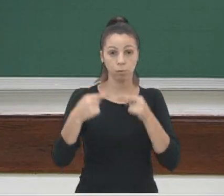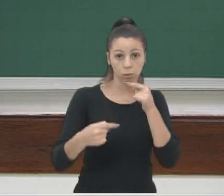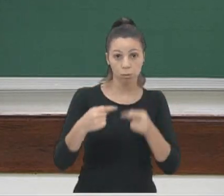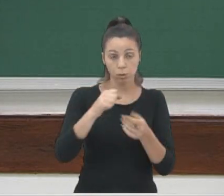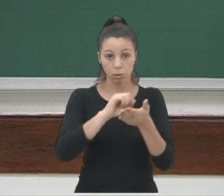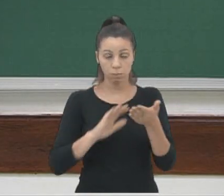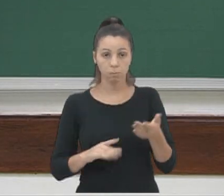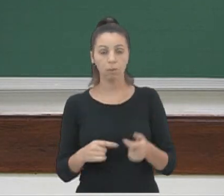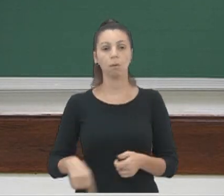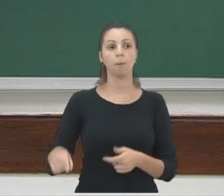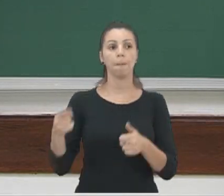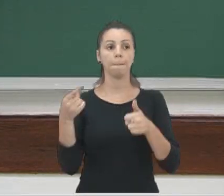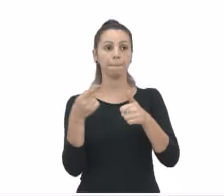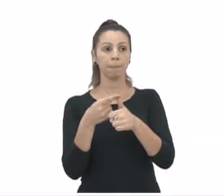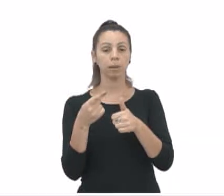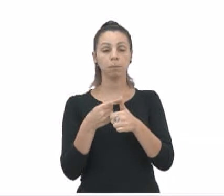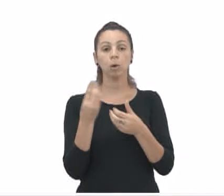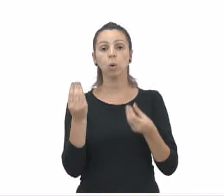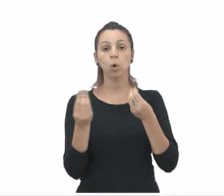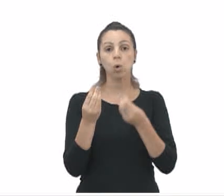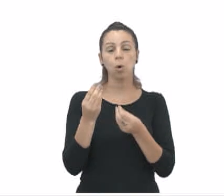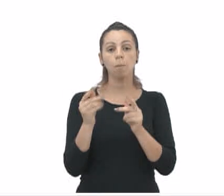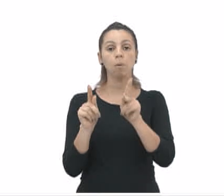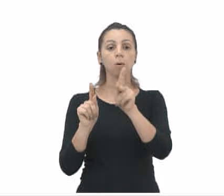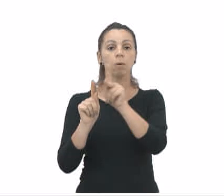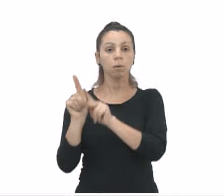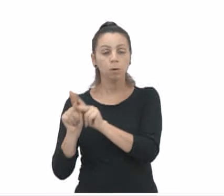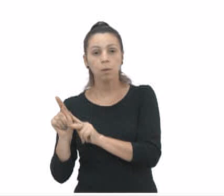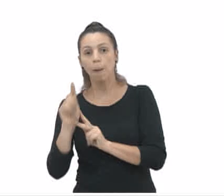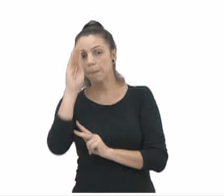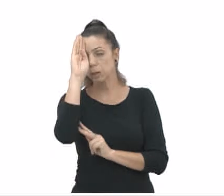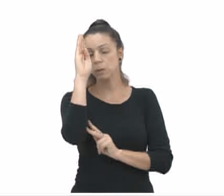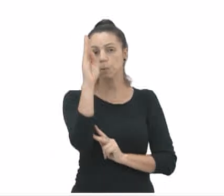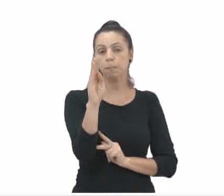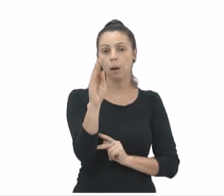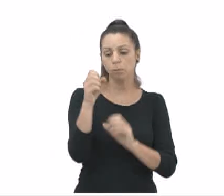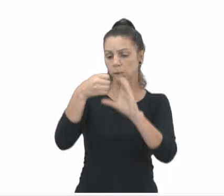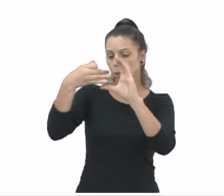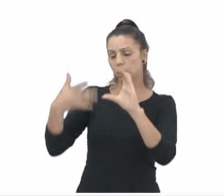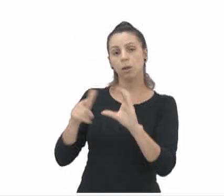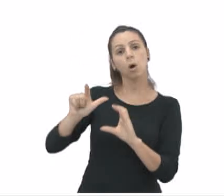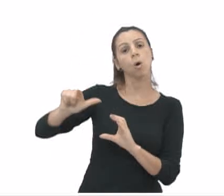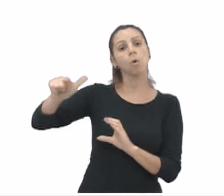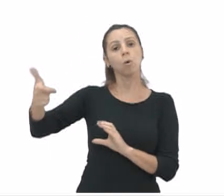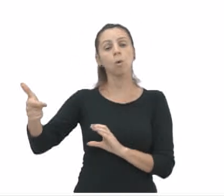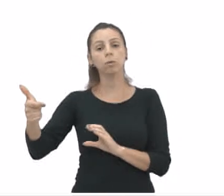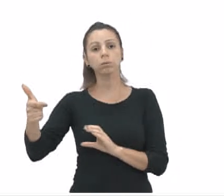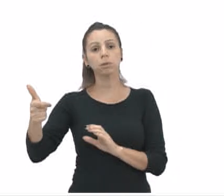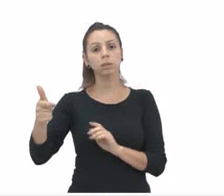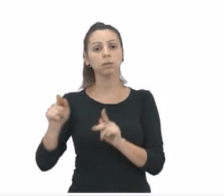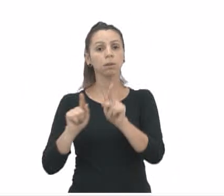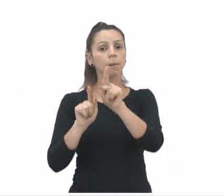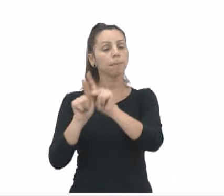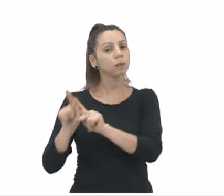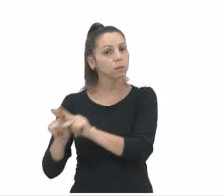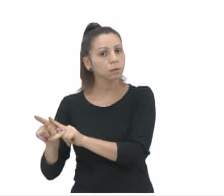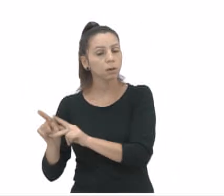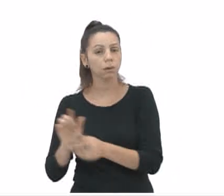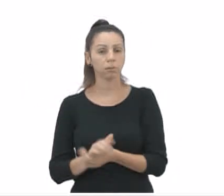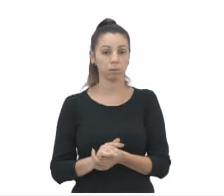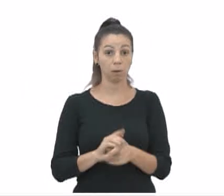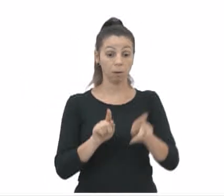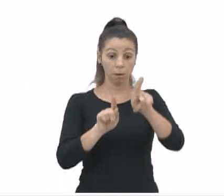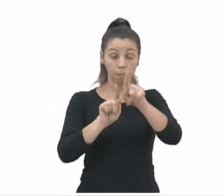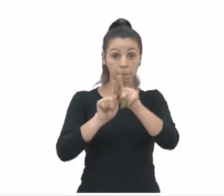Primeira, como a personagem principal caracteriza as outras personagens? Veja o foco narrativo aí. A personagem